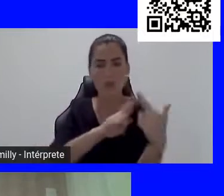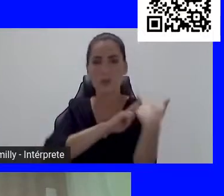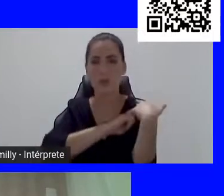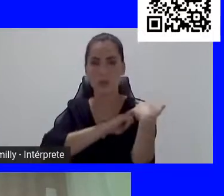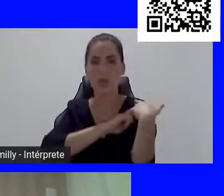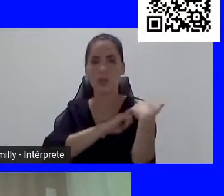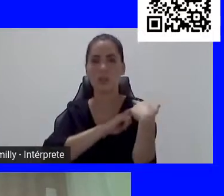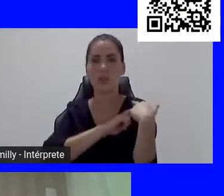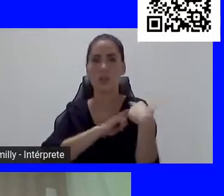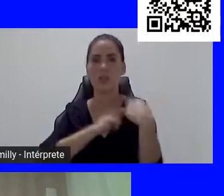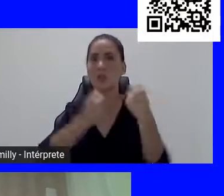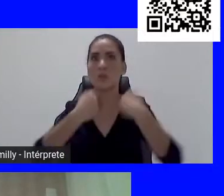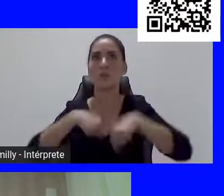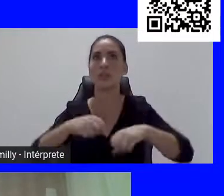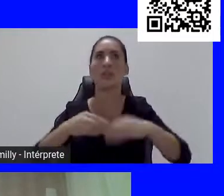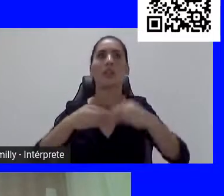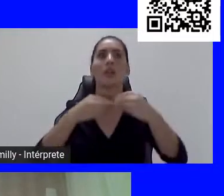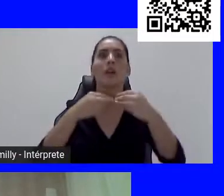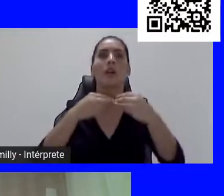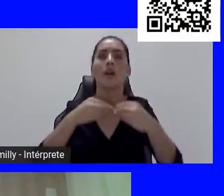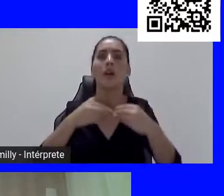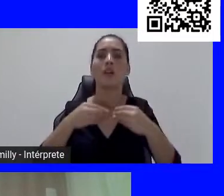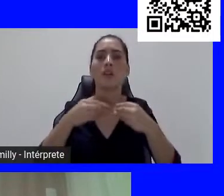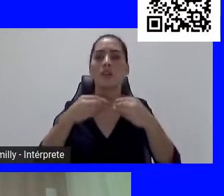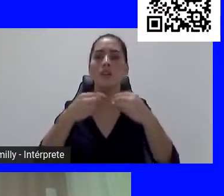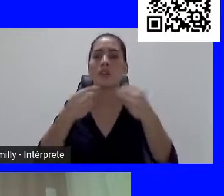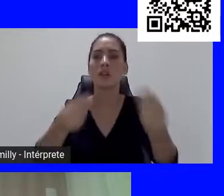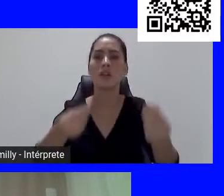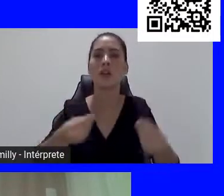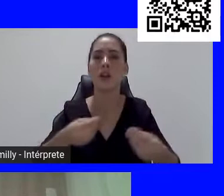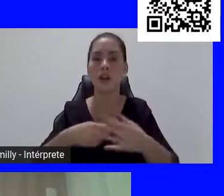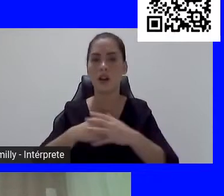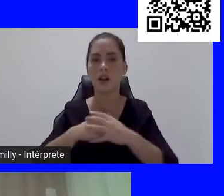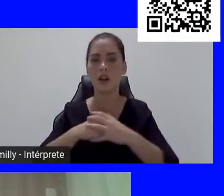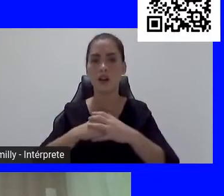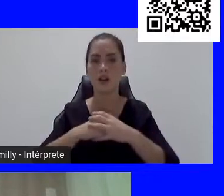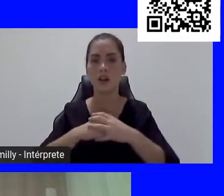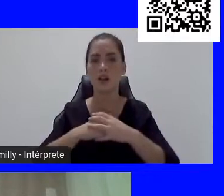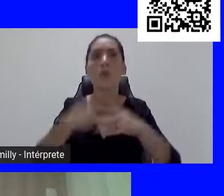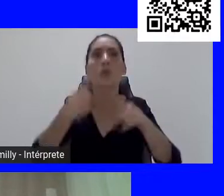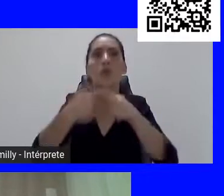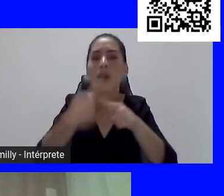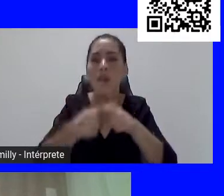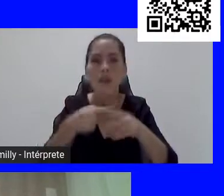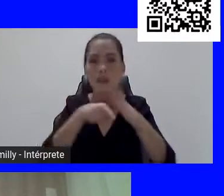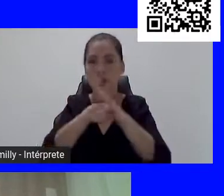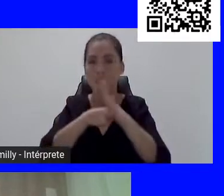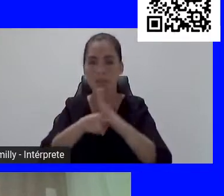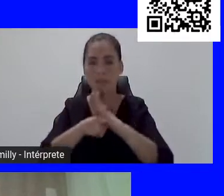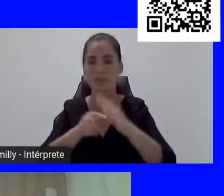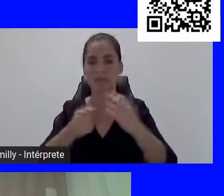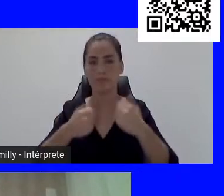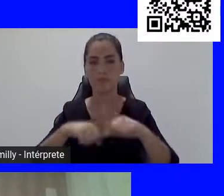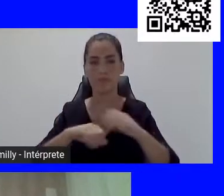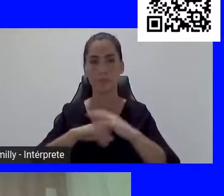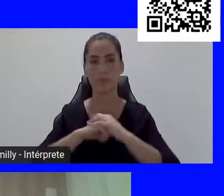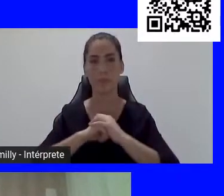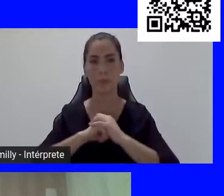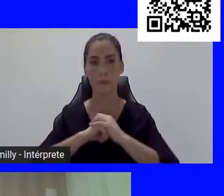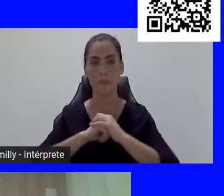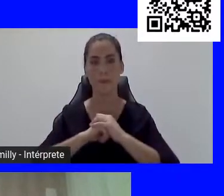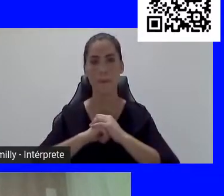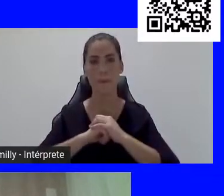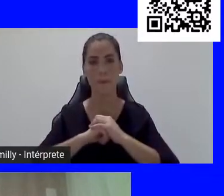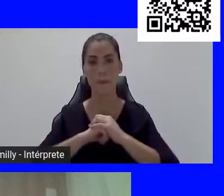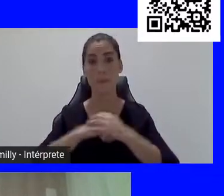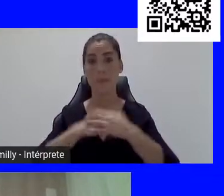eu não acredito, não acredito no impeachment, sim, acho que foi um grande erro a recondução. Bom, gente, passou rápido,